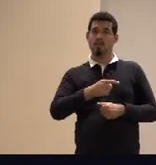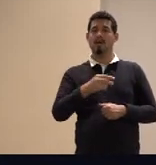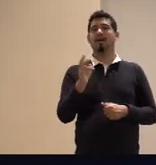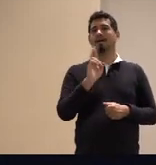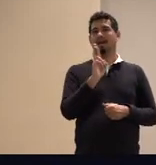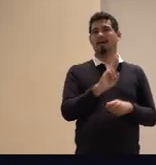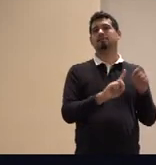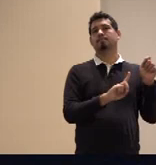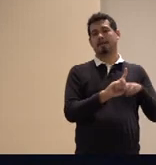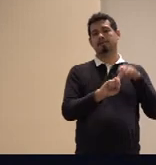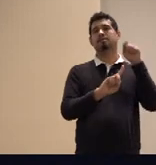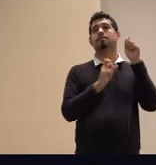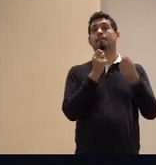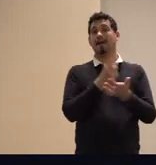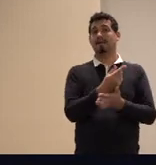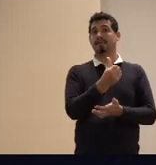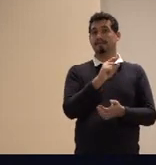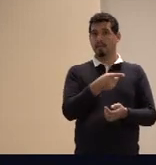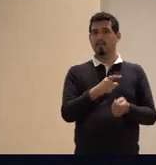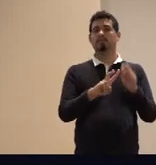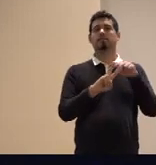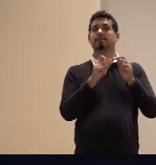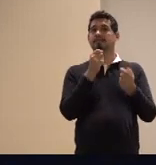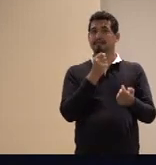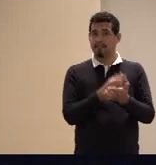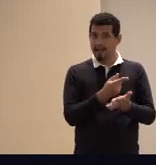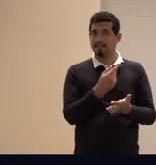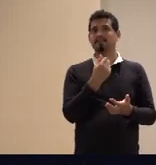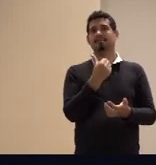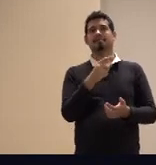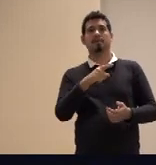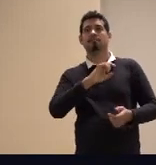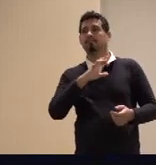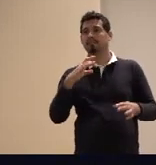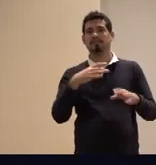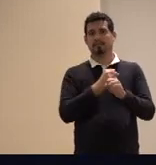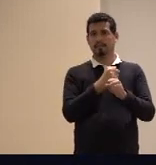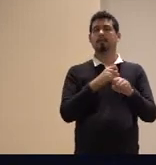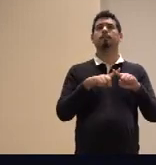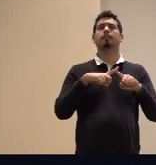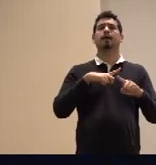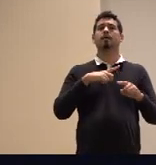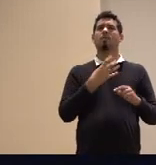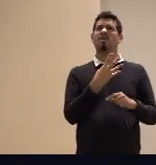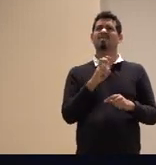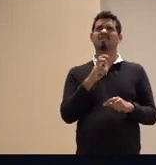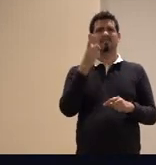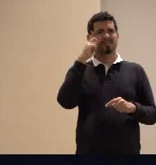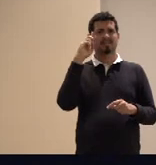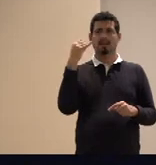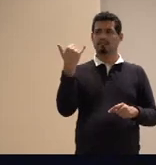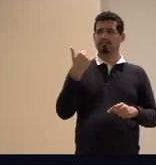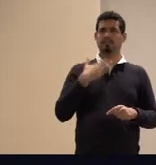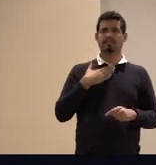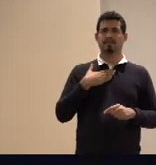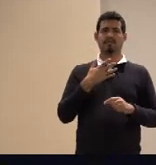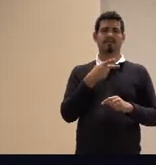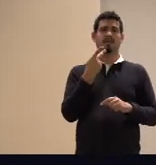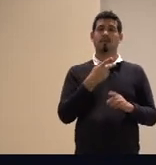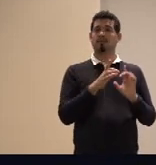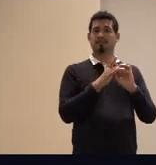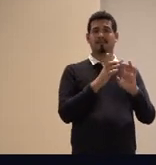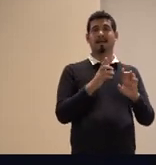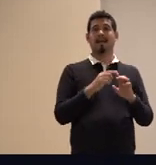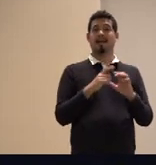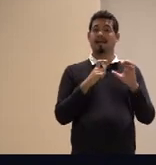por mês. E ele foi internado e, quando chegou 45 dias, o município ligou para mim e deu alta. Ou, a